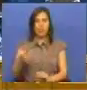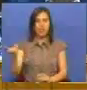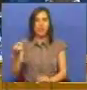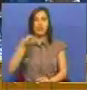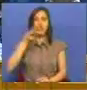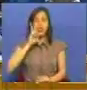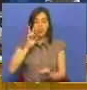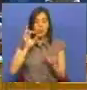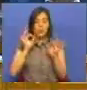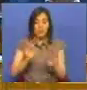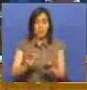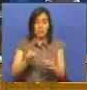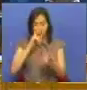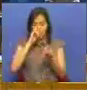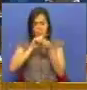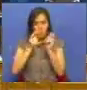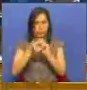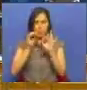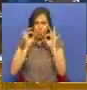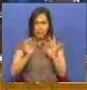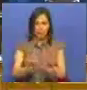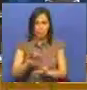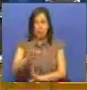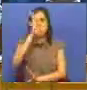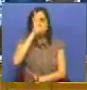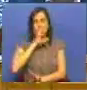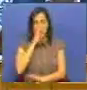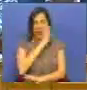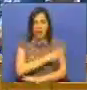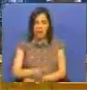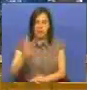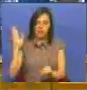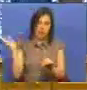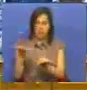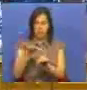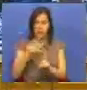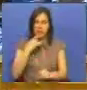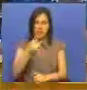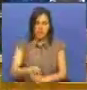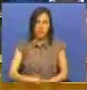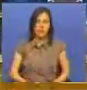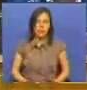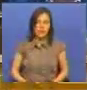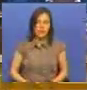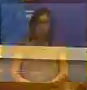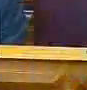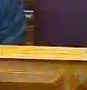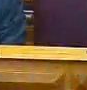chefias, é a perversão completa do Estado na aplicação de penas.